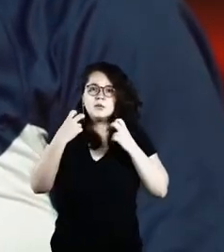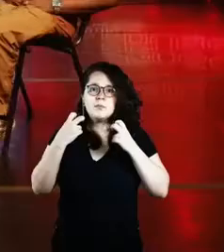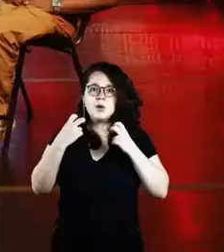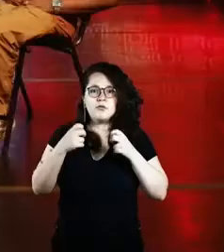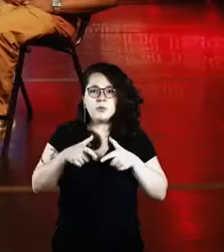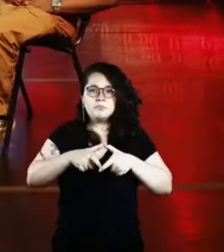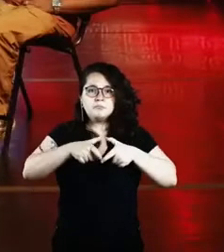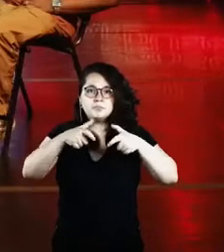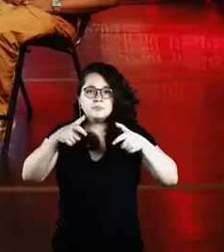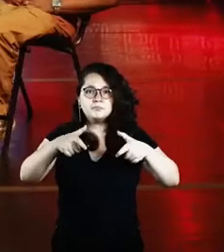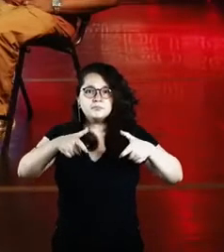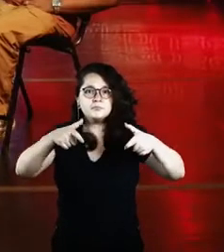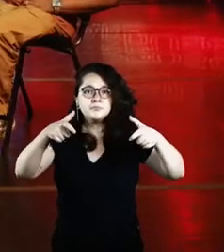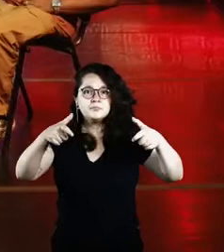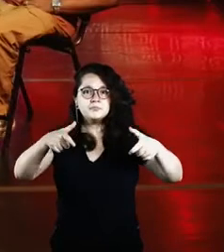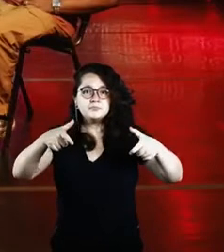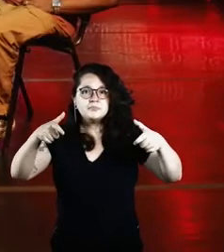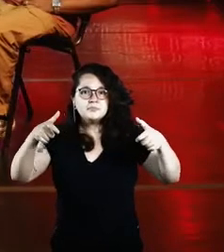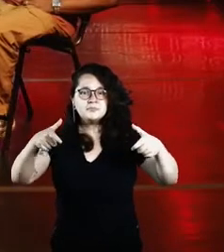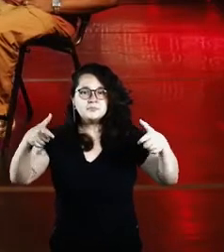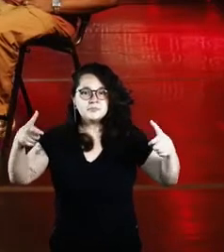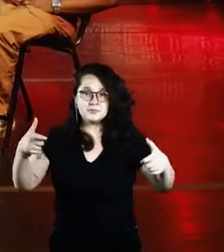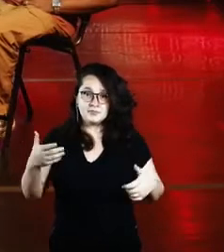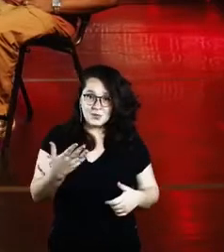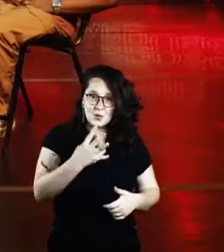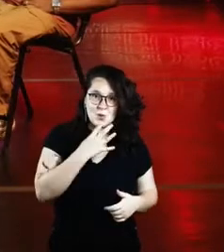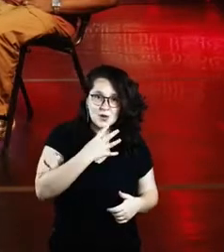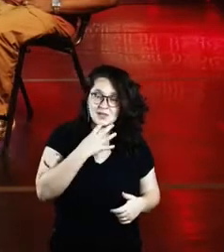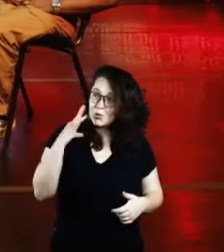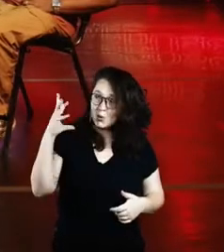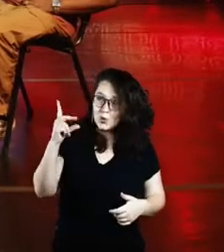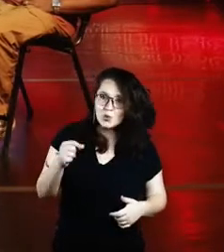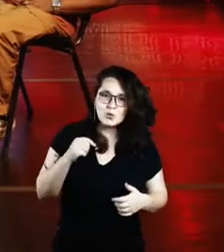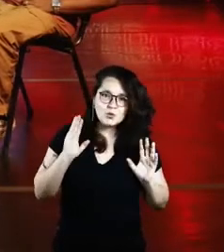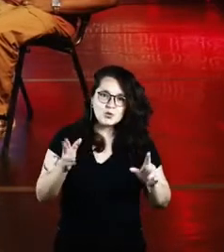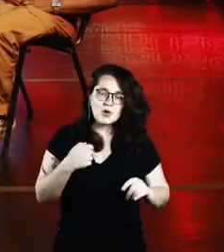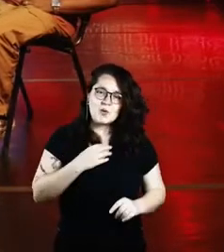aí que você conheceu e todo mundo conhece.